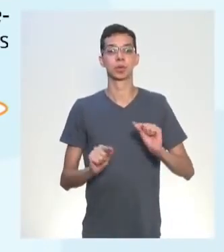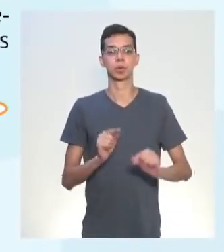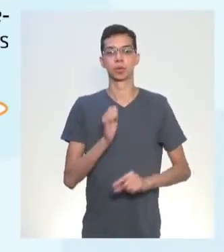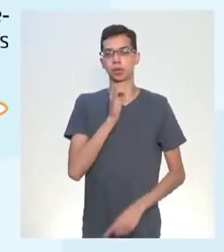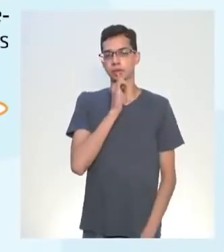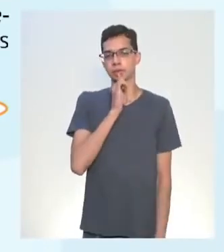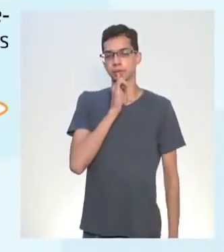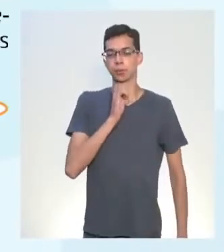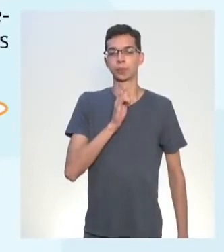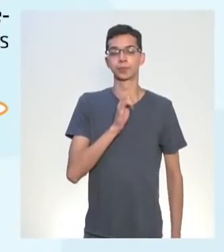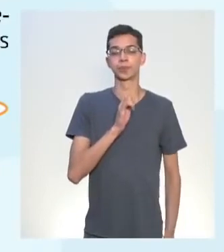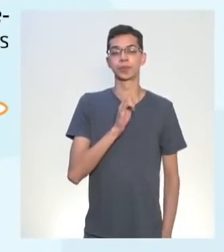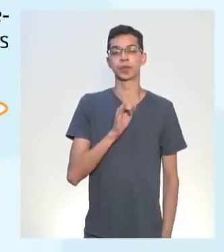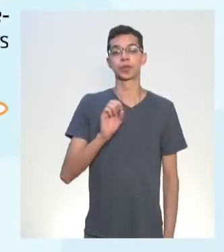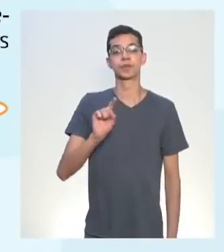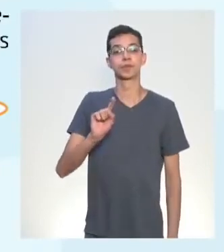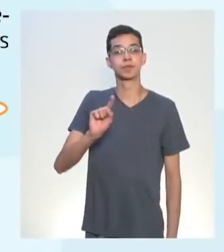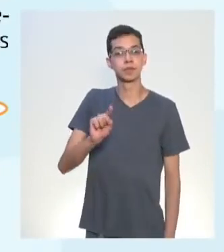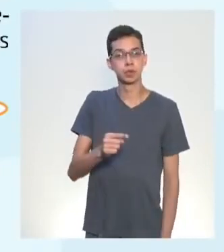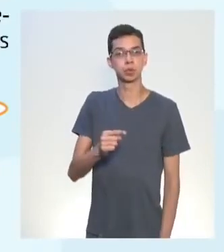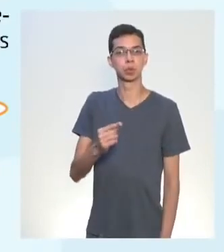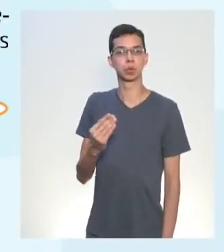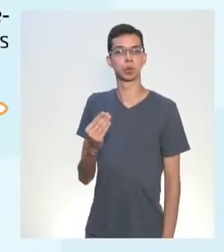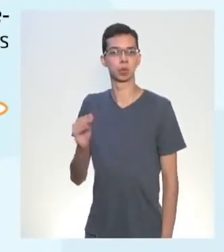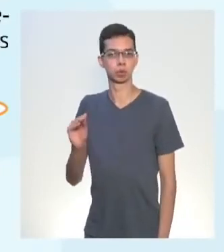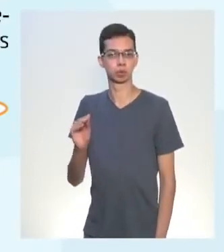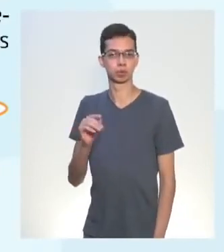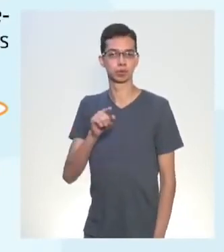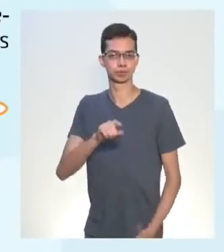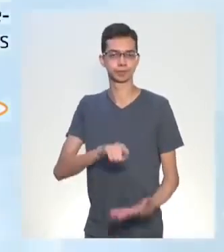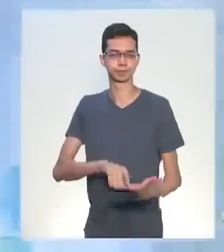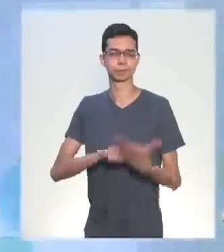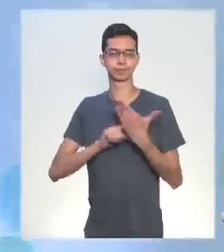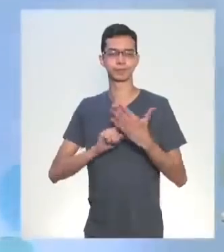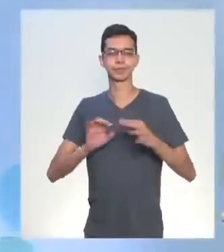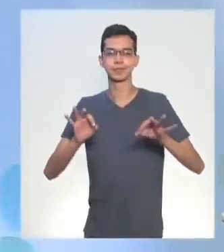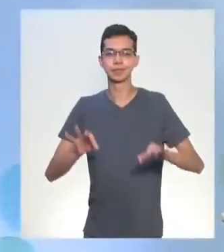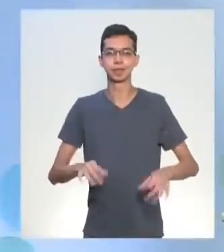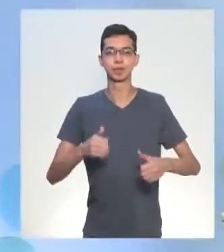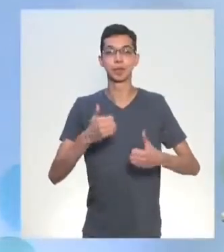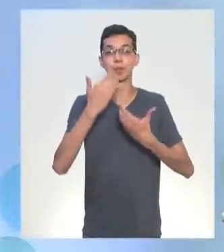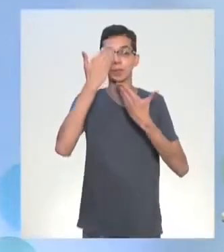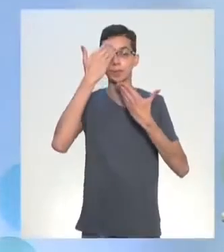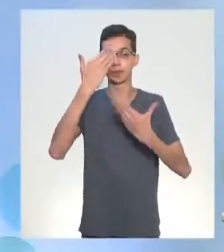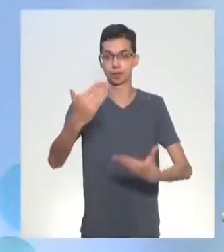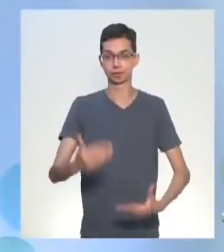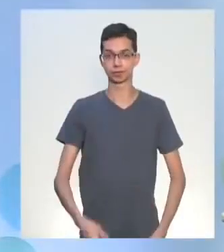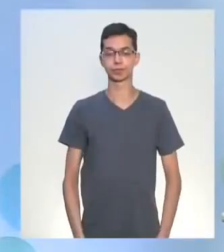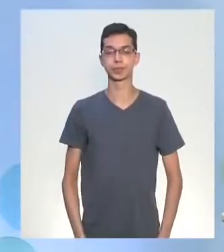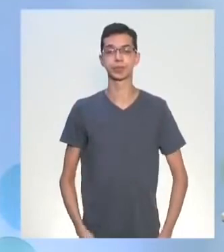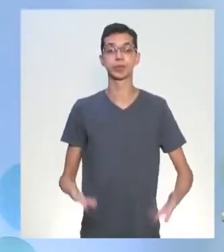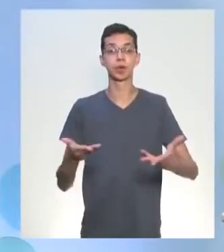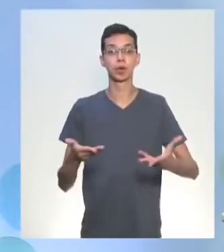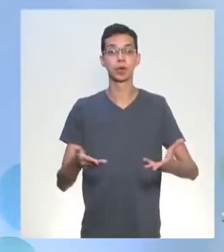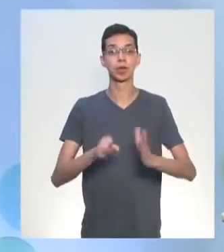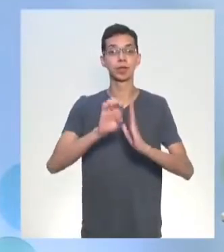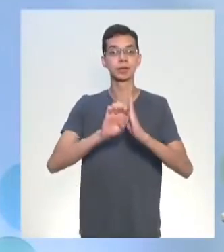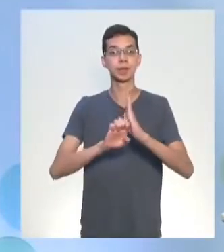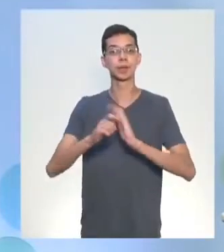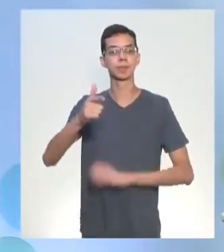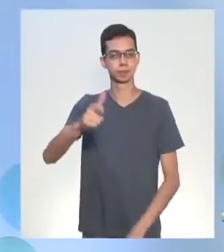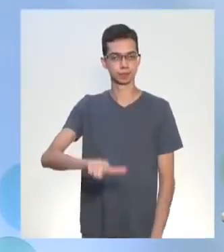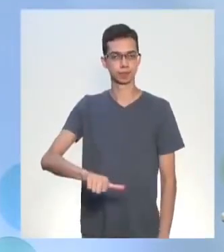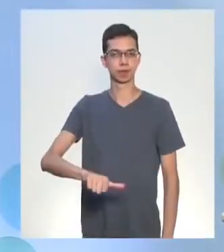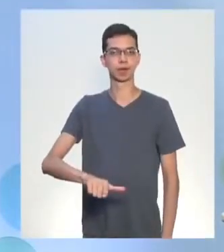põe a vírgula, dá o resultado que você apresentou para a gente. Muito obrigada. Pessoal, então vamos para mais um exercício. Esse